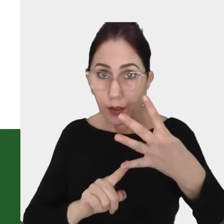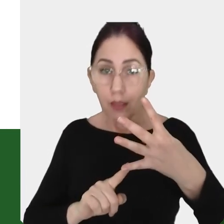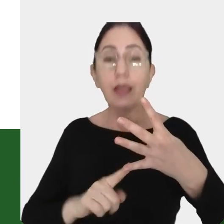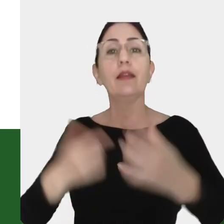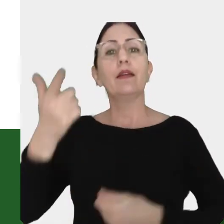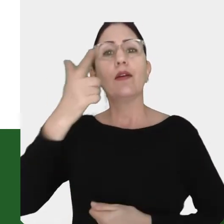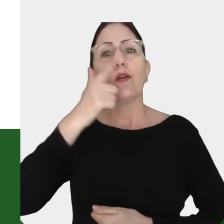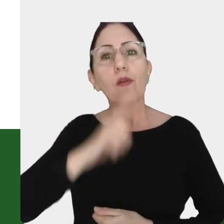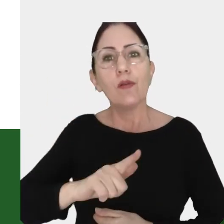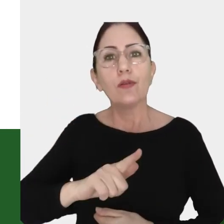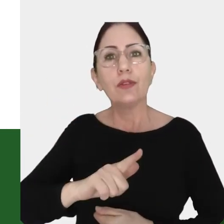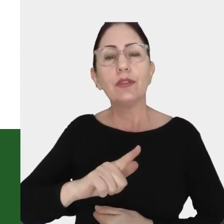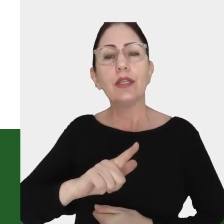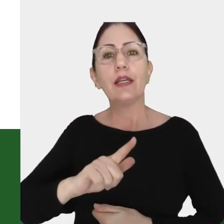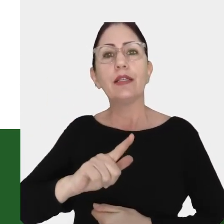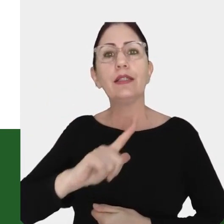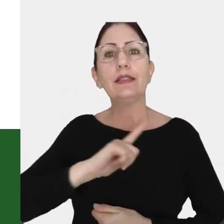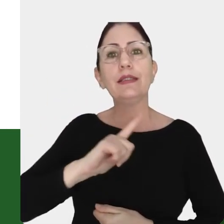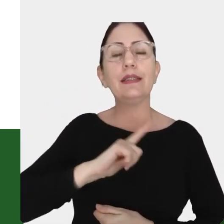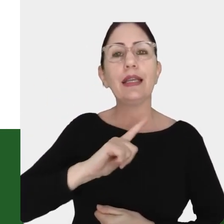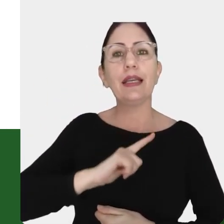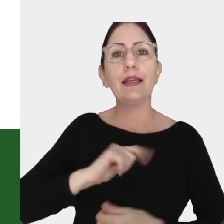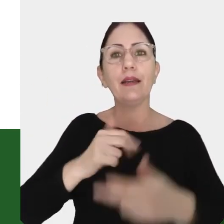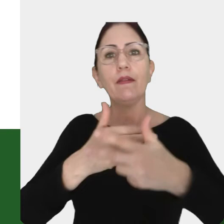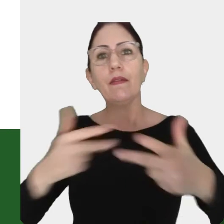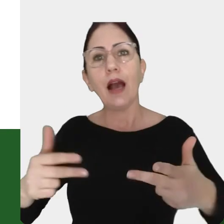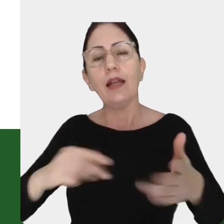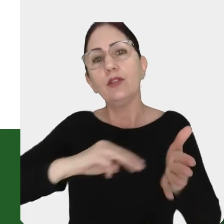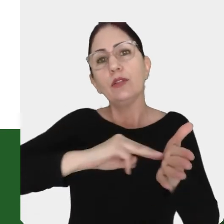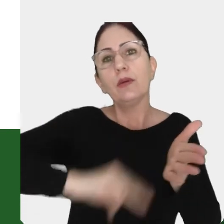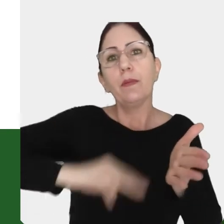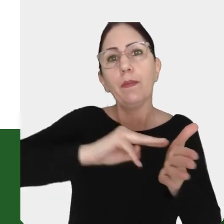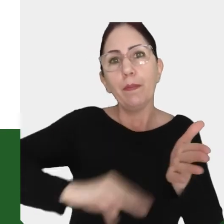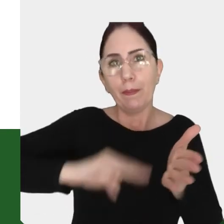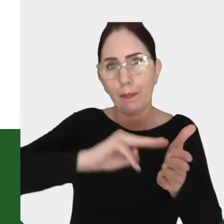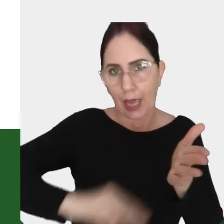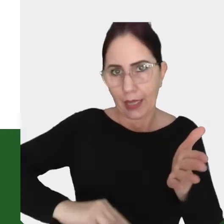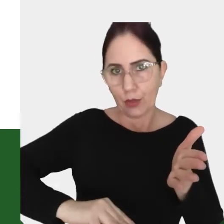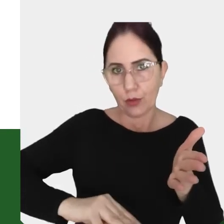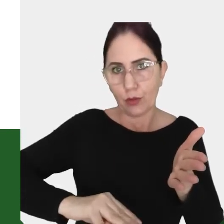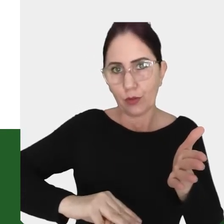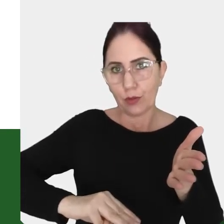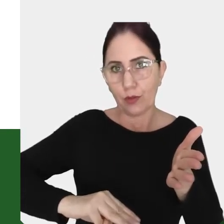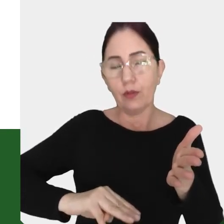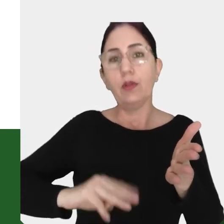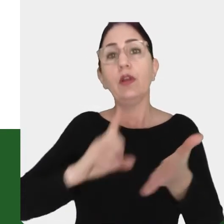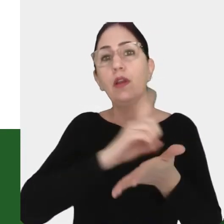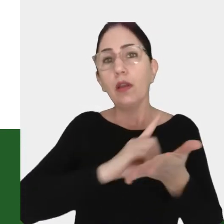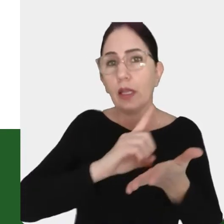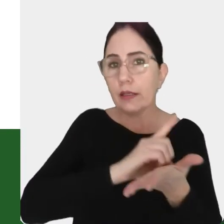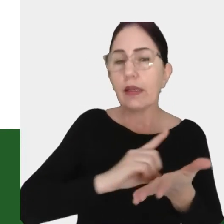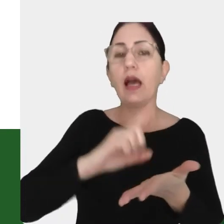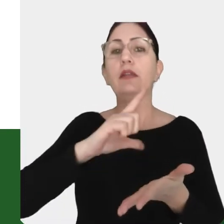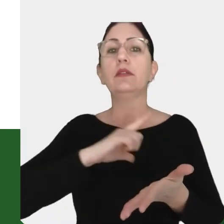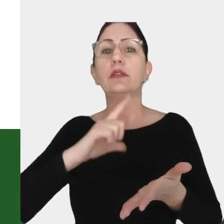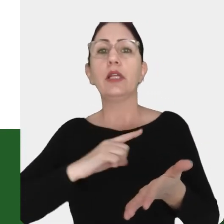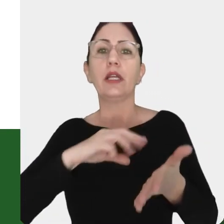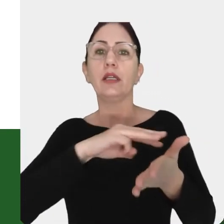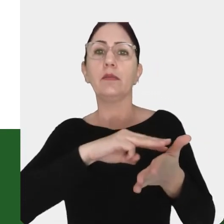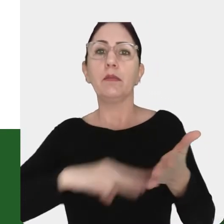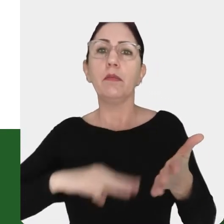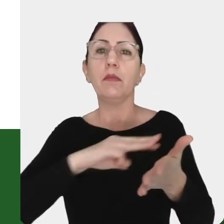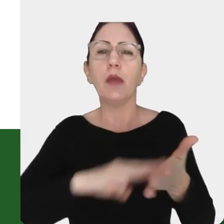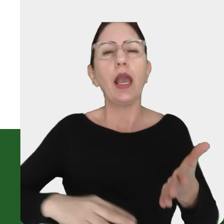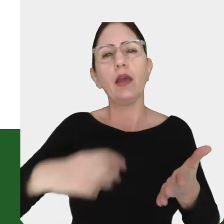E aí a gente vai chegar, então, nos métodos de design de interação. No design, a gente sempre trabalha, né, com métodos, a gente